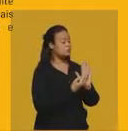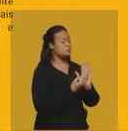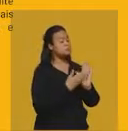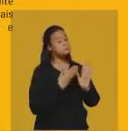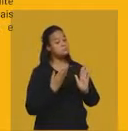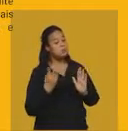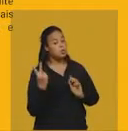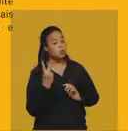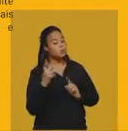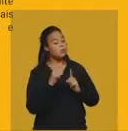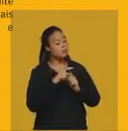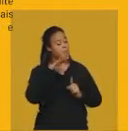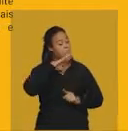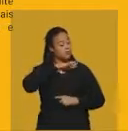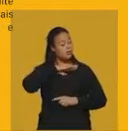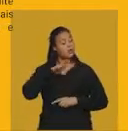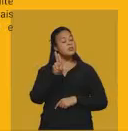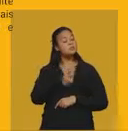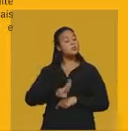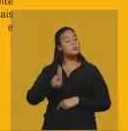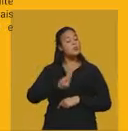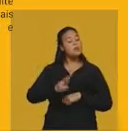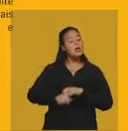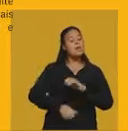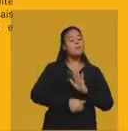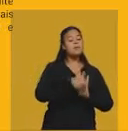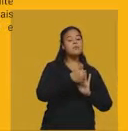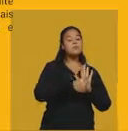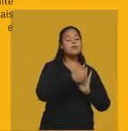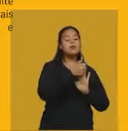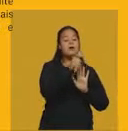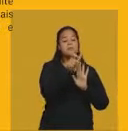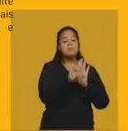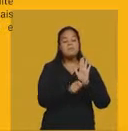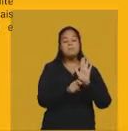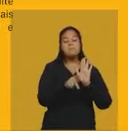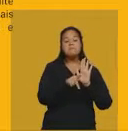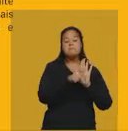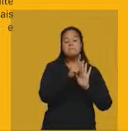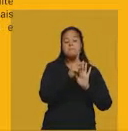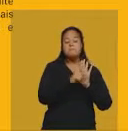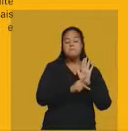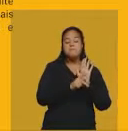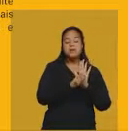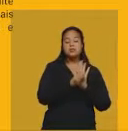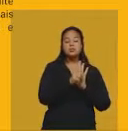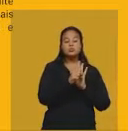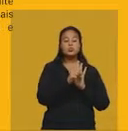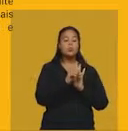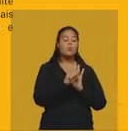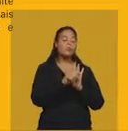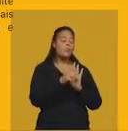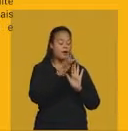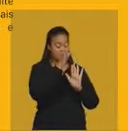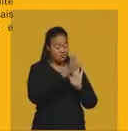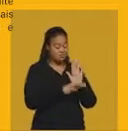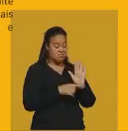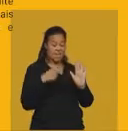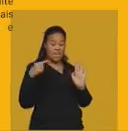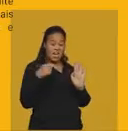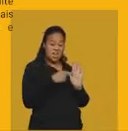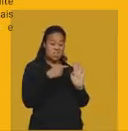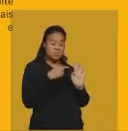seja, ele usa a primeira pessoa. E a primeira pessoa em textos dá a ele